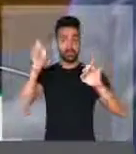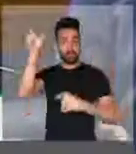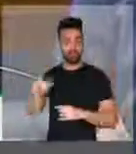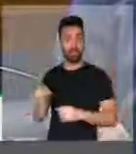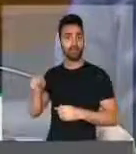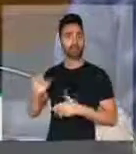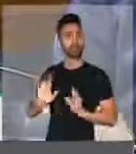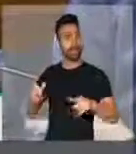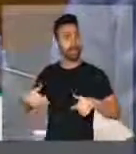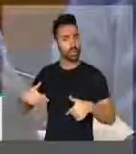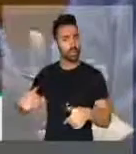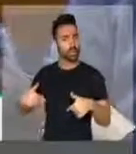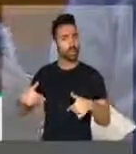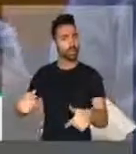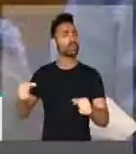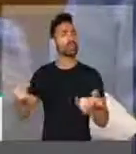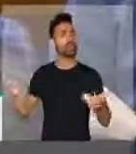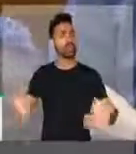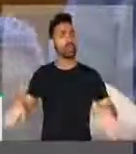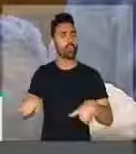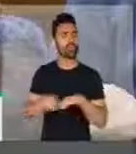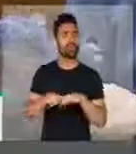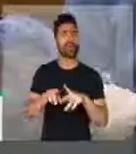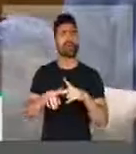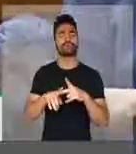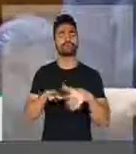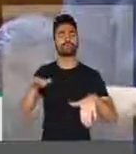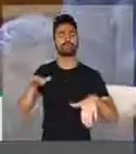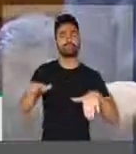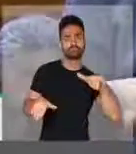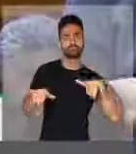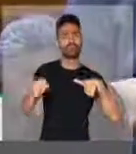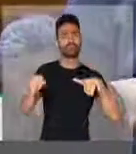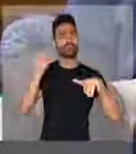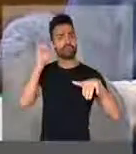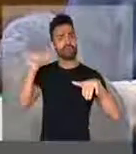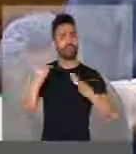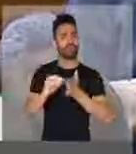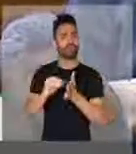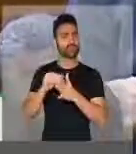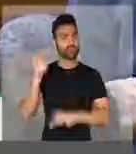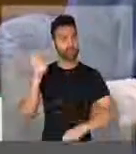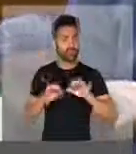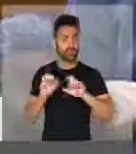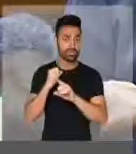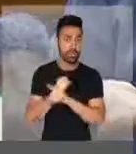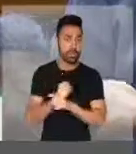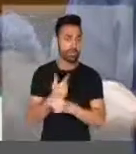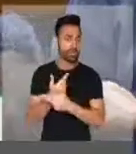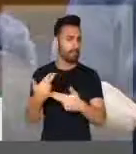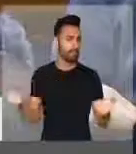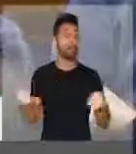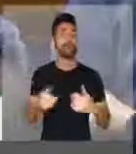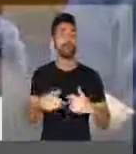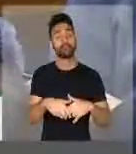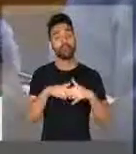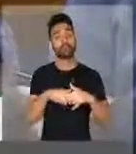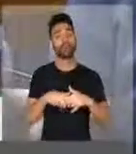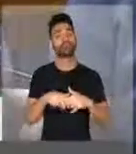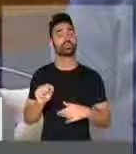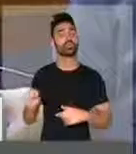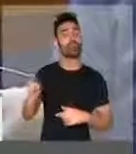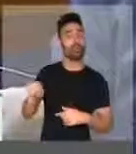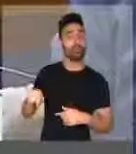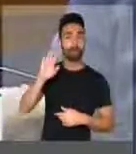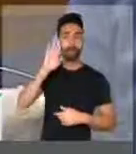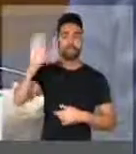dedicada à causa da igualdade, da diminuição das injustiças sociais, e por isso ele, que é o